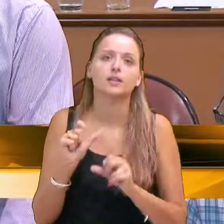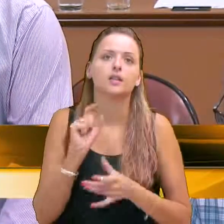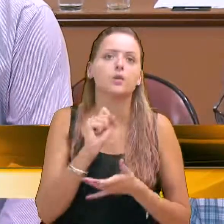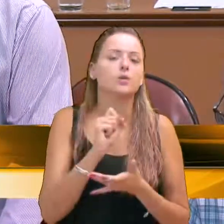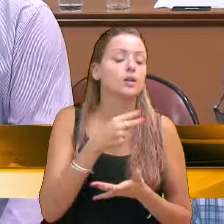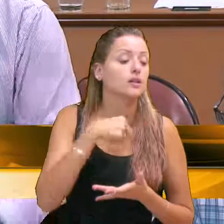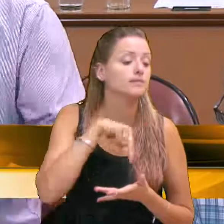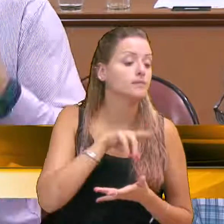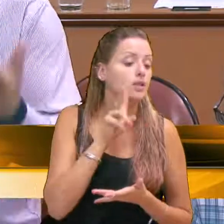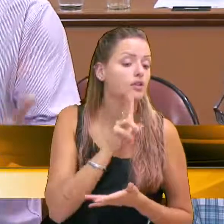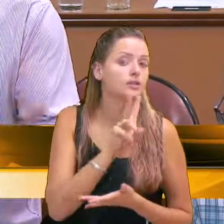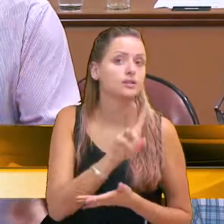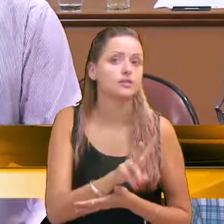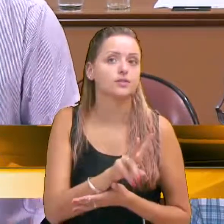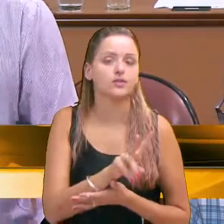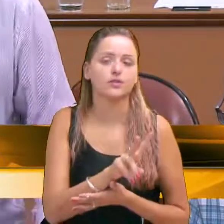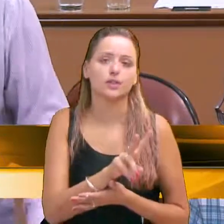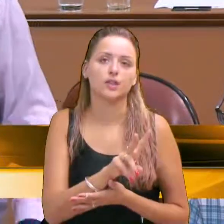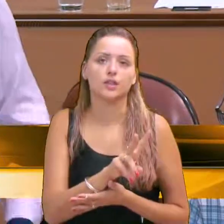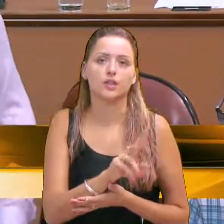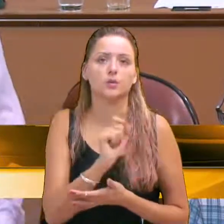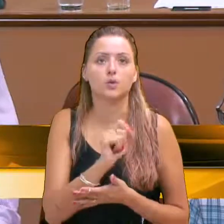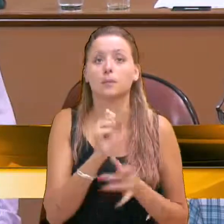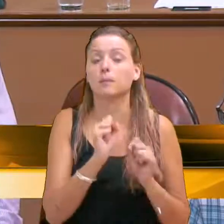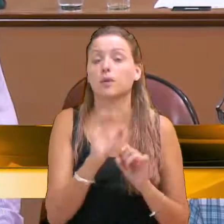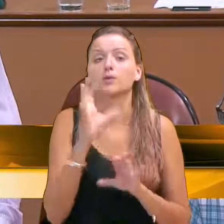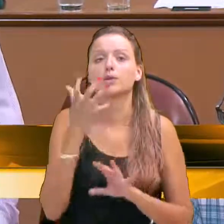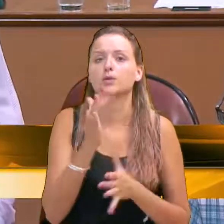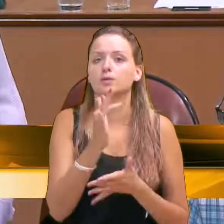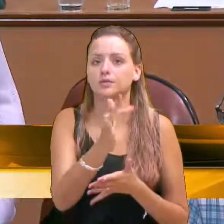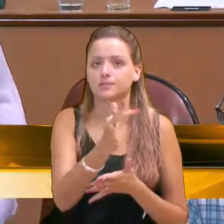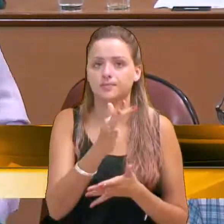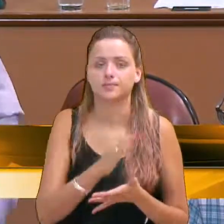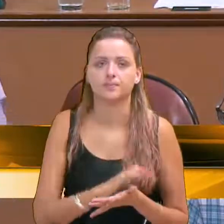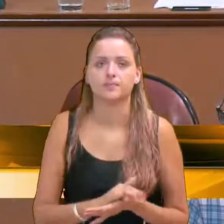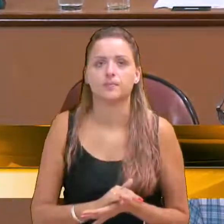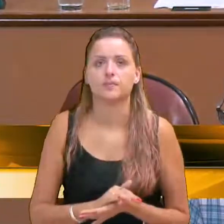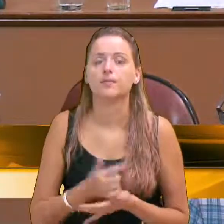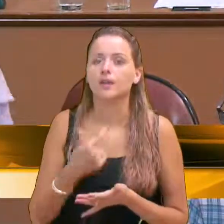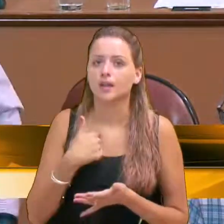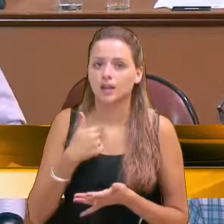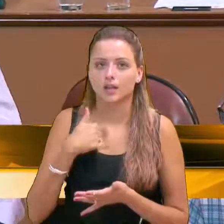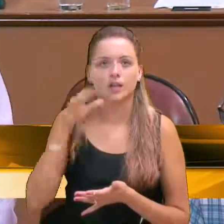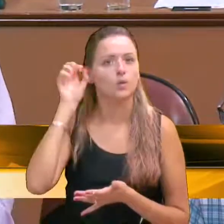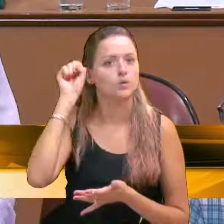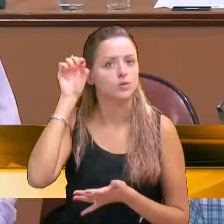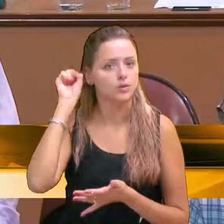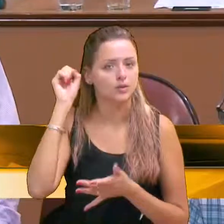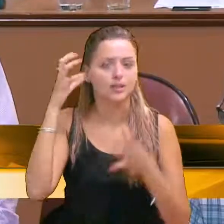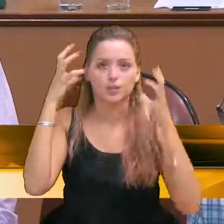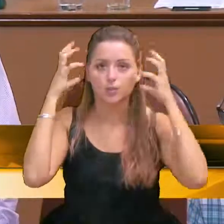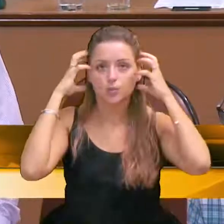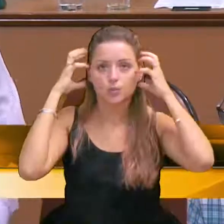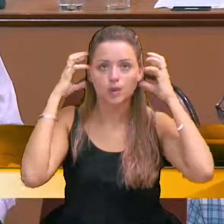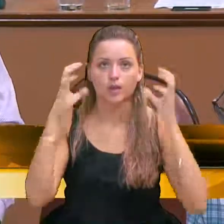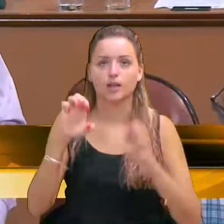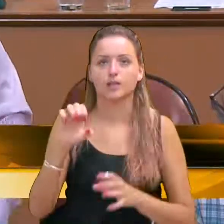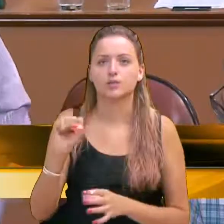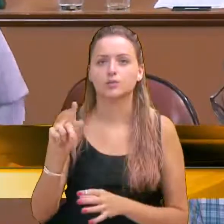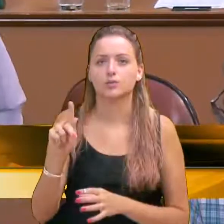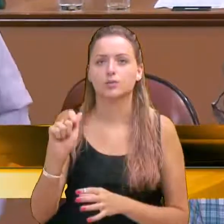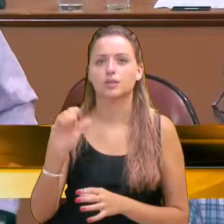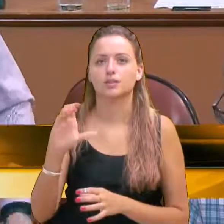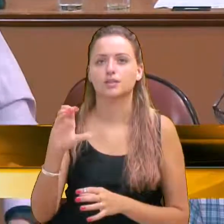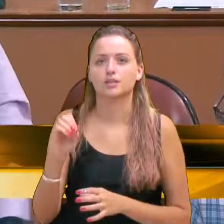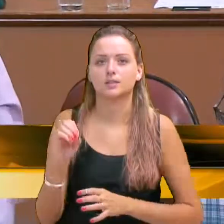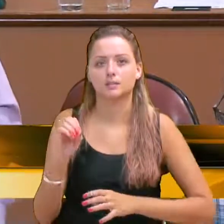gente visualiza ali na frente que pode acontecer. Estava ouvindo a Rádio Espaço, numa hora e